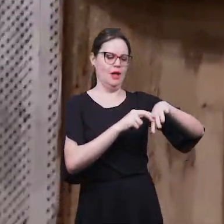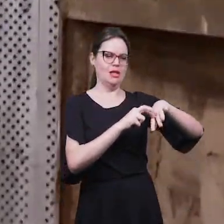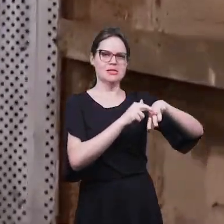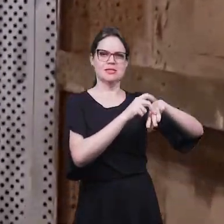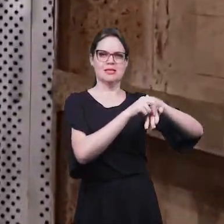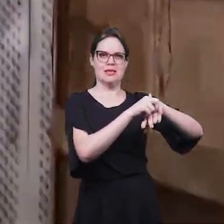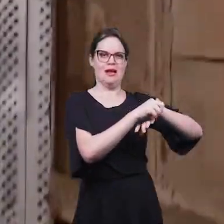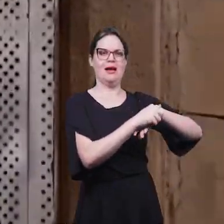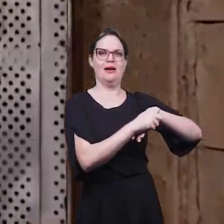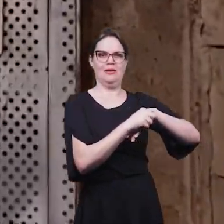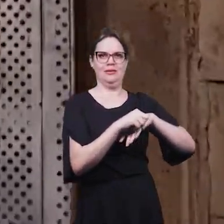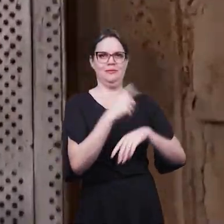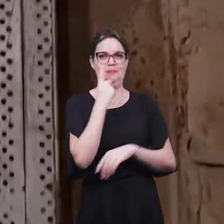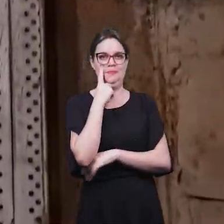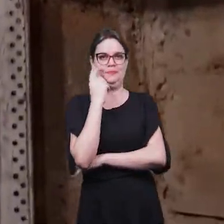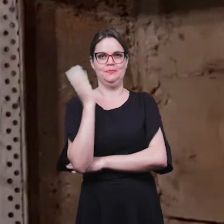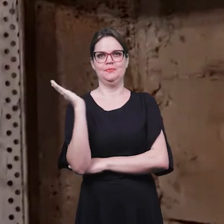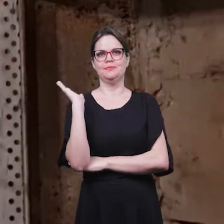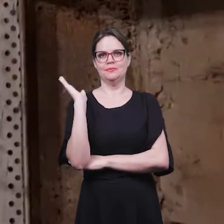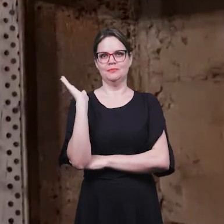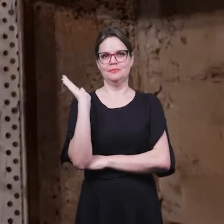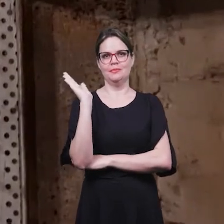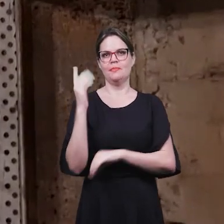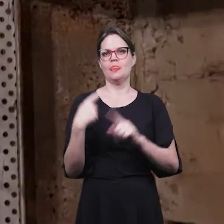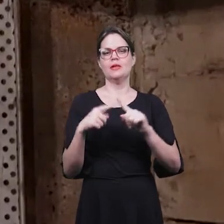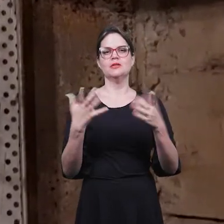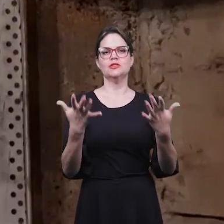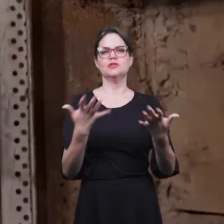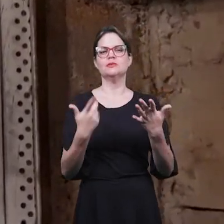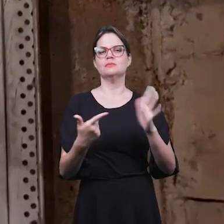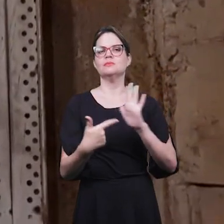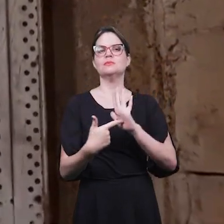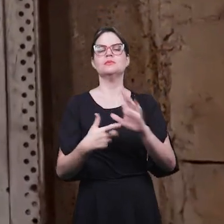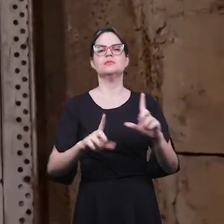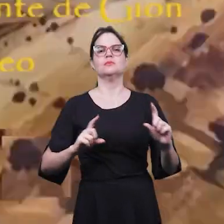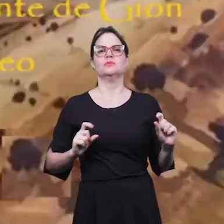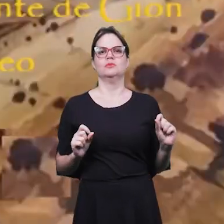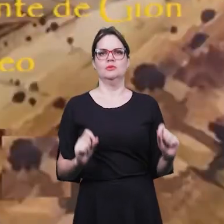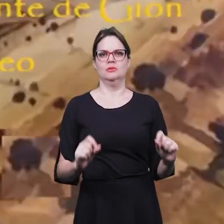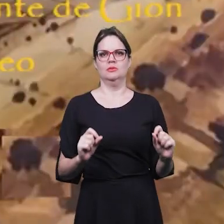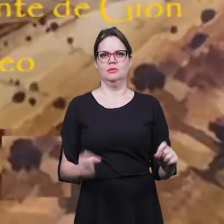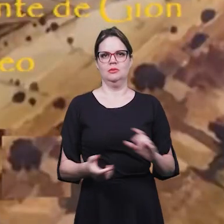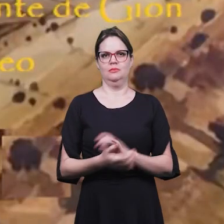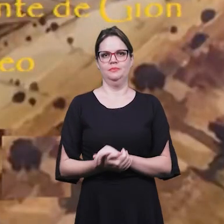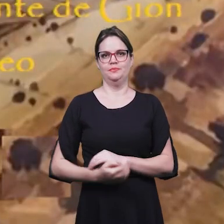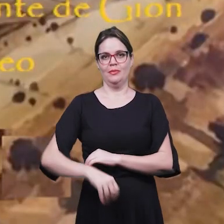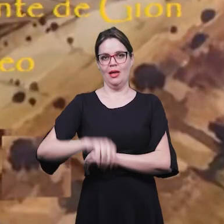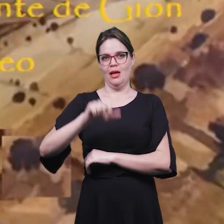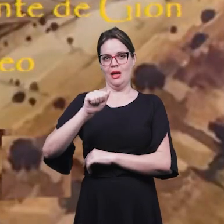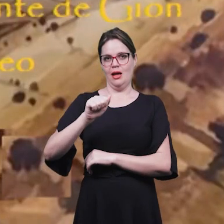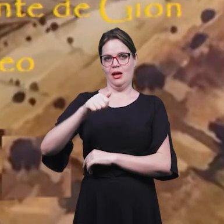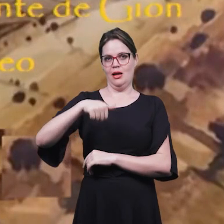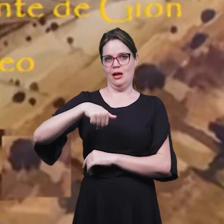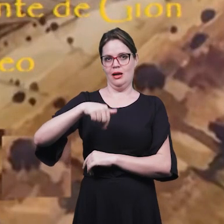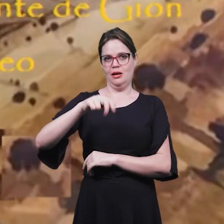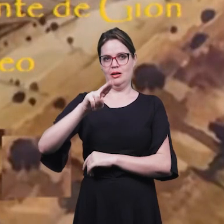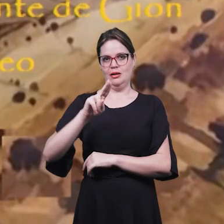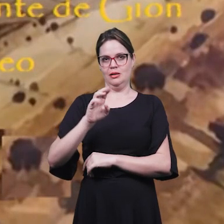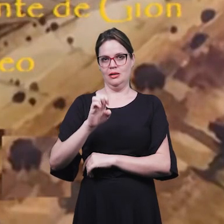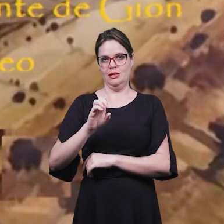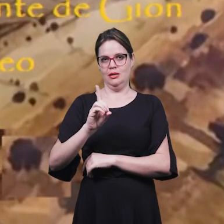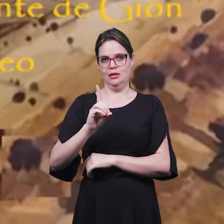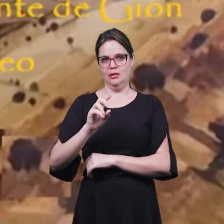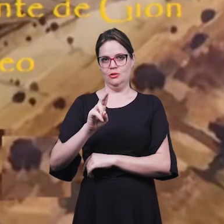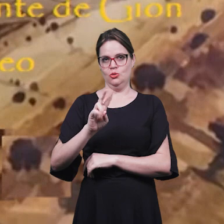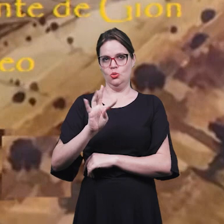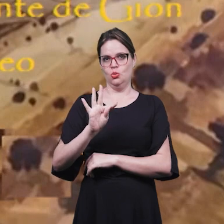representada ali, mas o que nós queremos mostrar aqui é o aqueduto de Ezequias, que